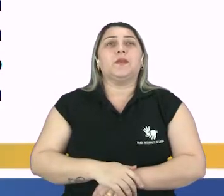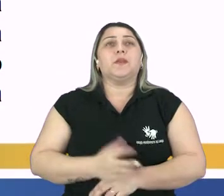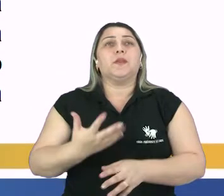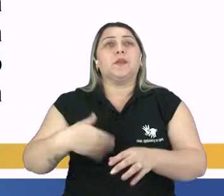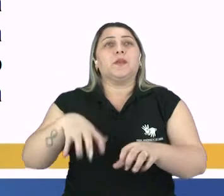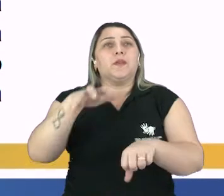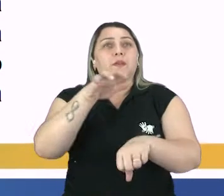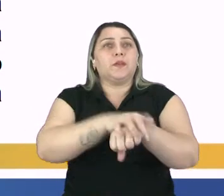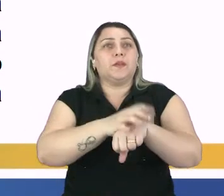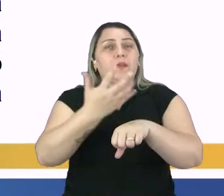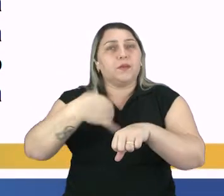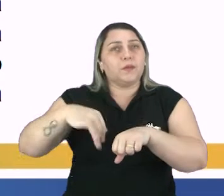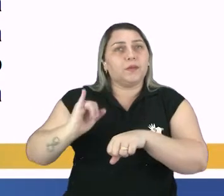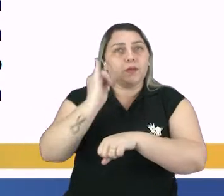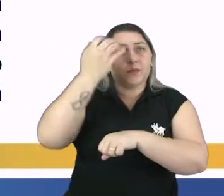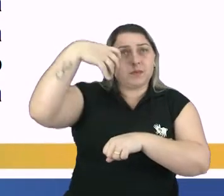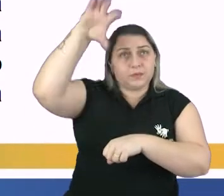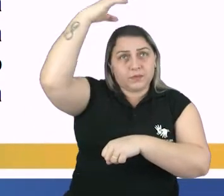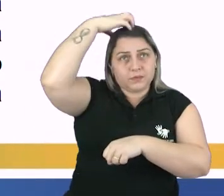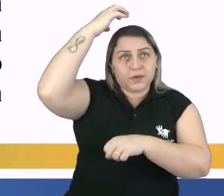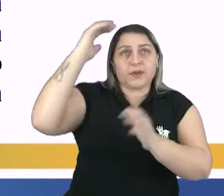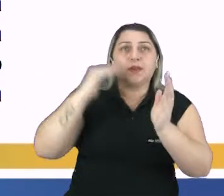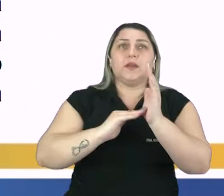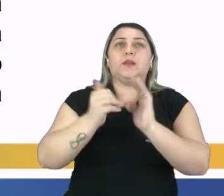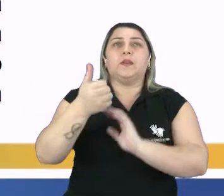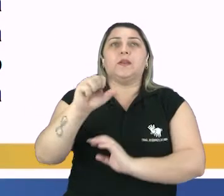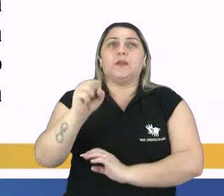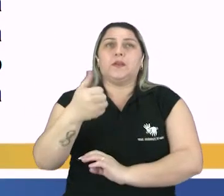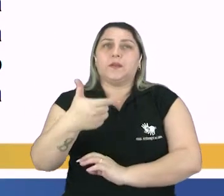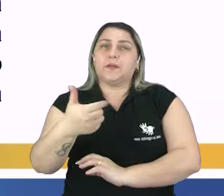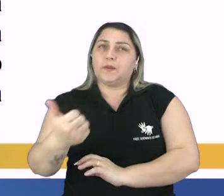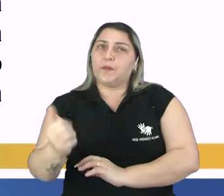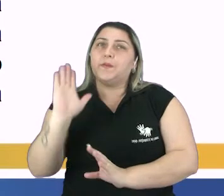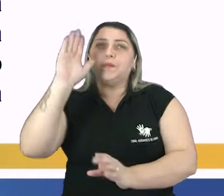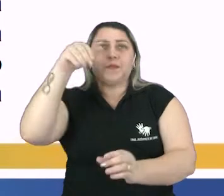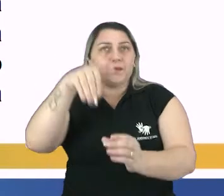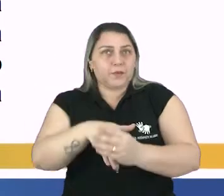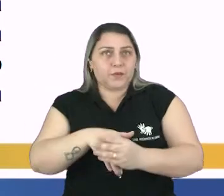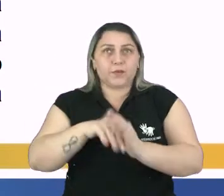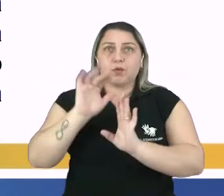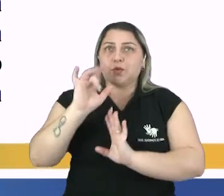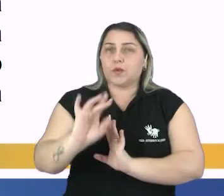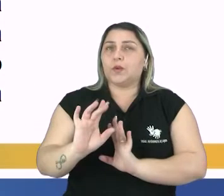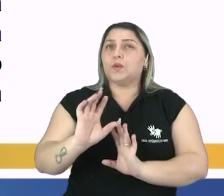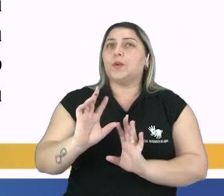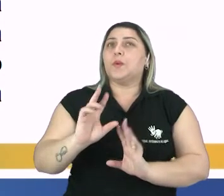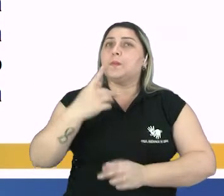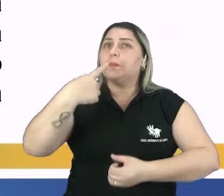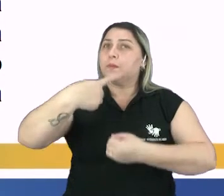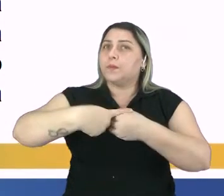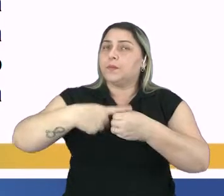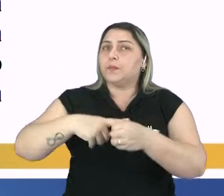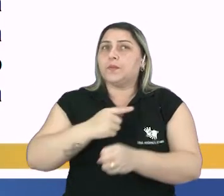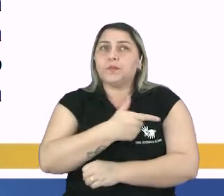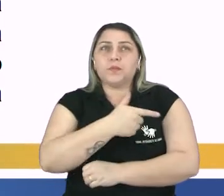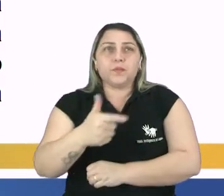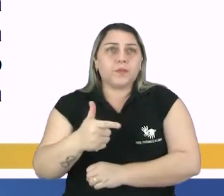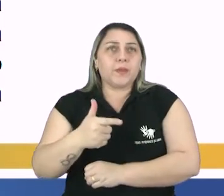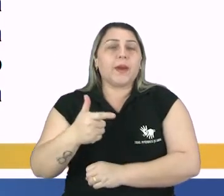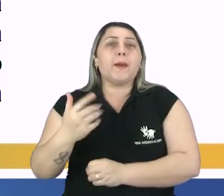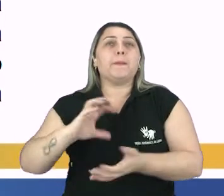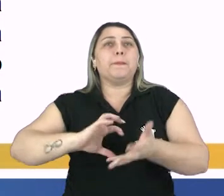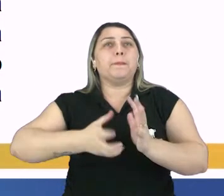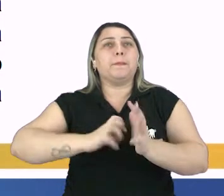da colônia e do império. Até 1821, o voto se dava apenas no âmbito municipal. Não